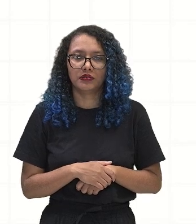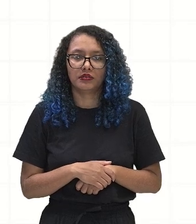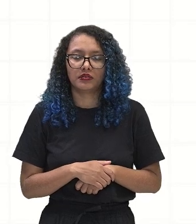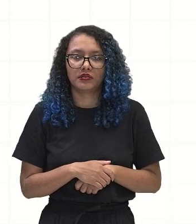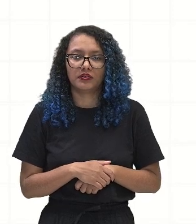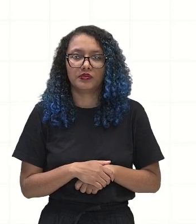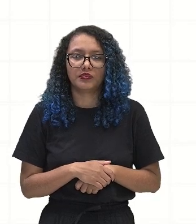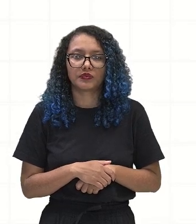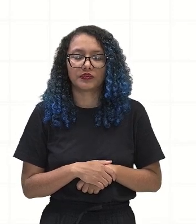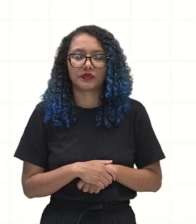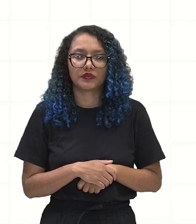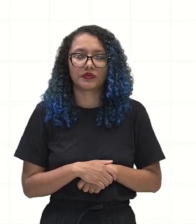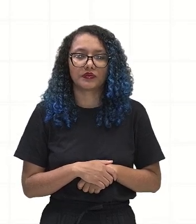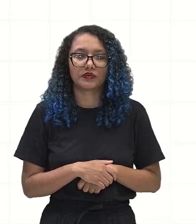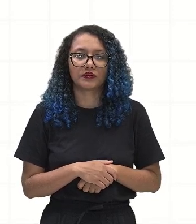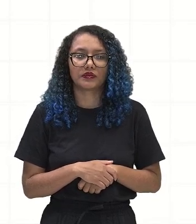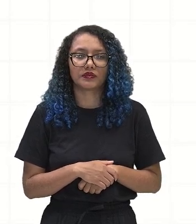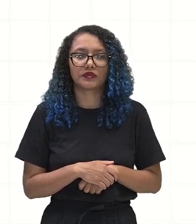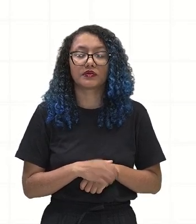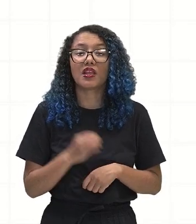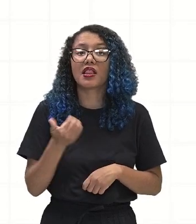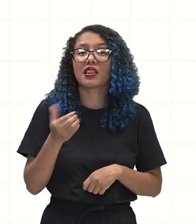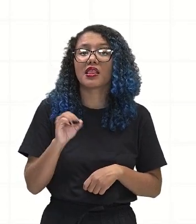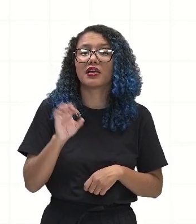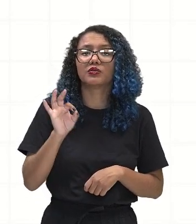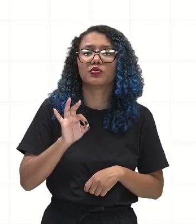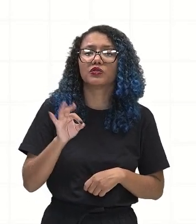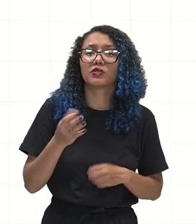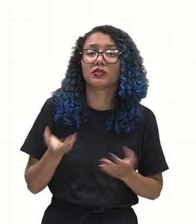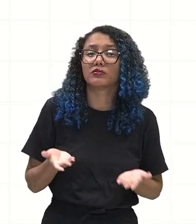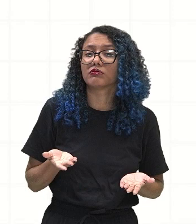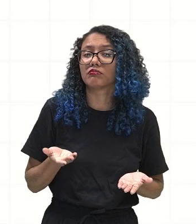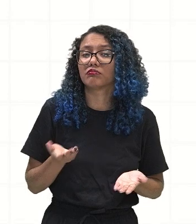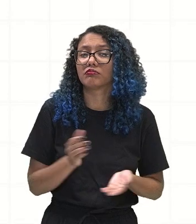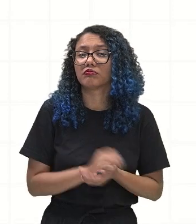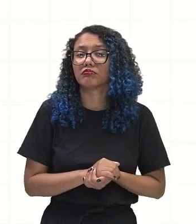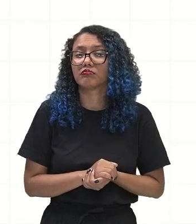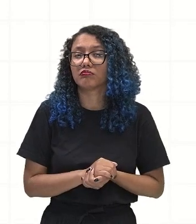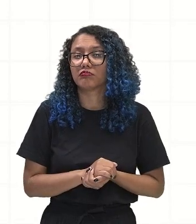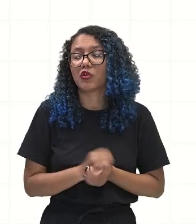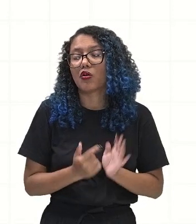E 10%? Vamos fazer o 10 aqui.